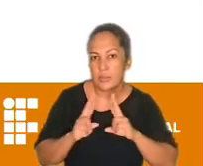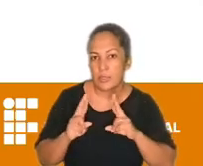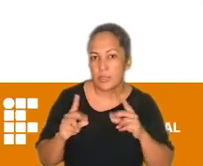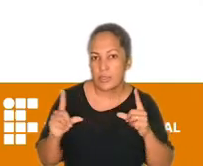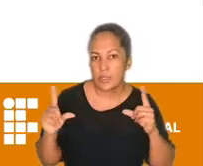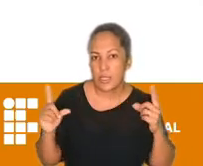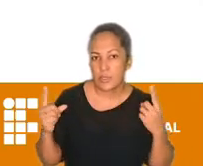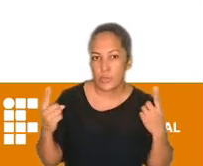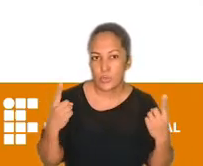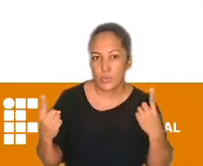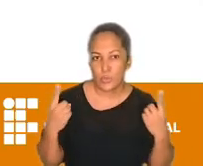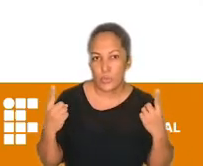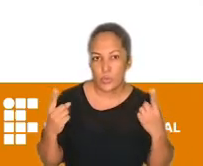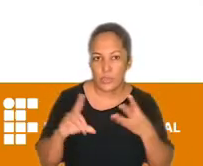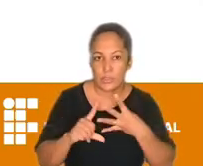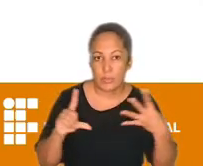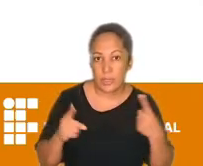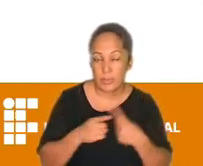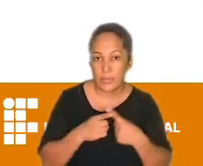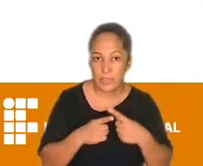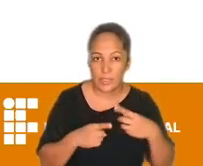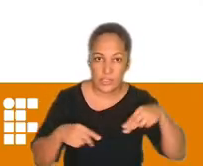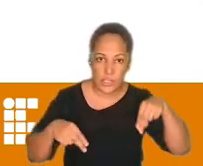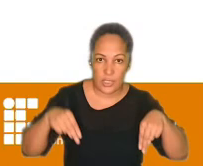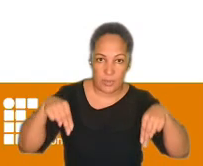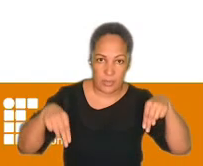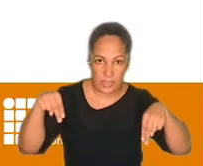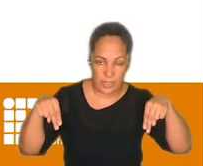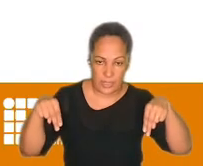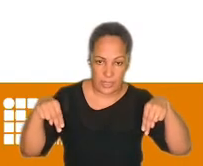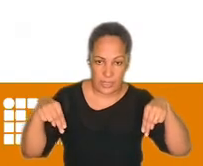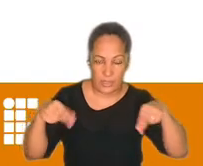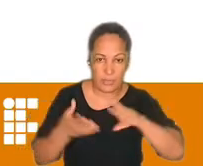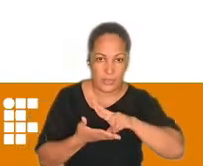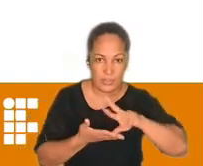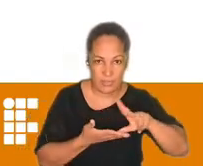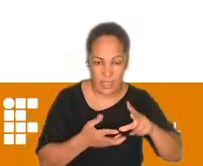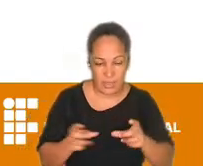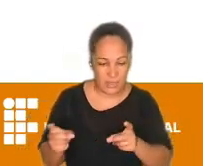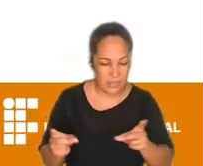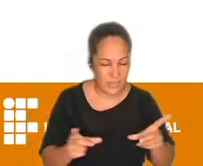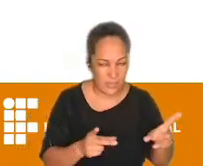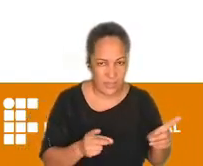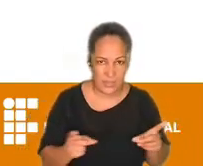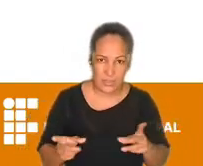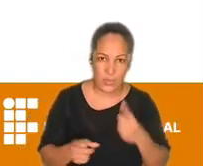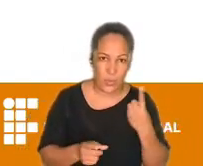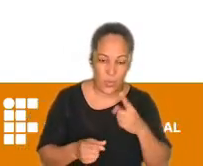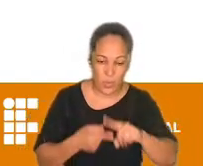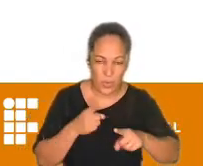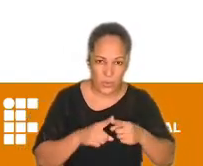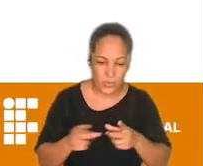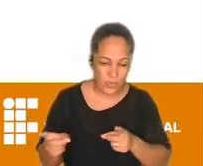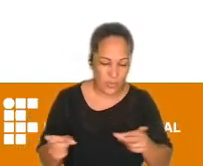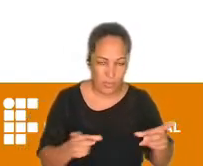para N, porque um produto está relacionado a várias vendas, ele é vendido várias vezes. Por sua vez, uma